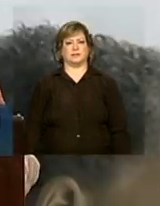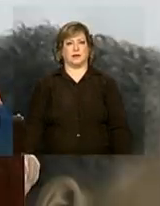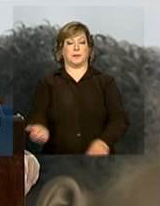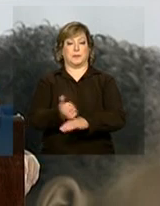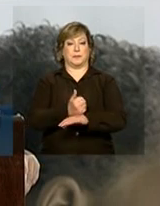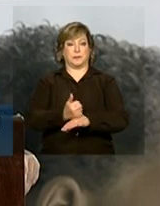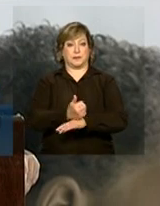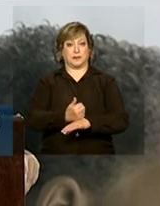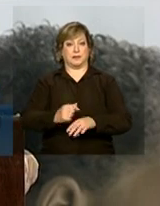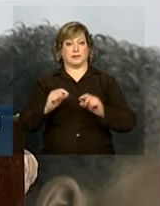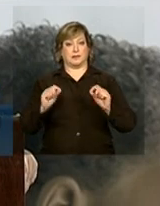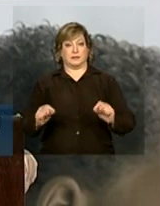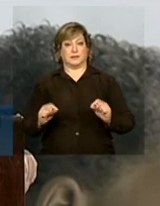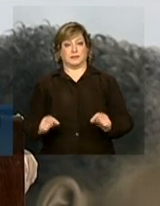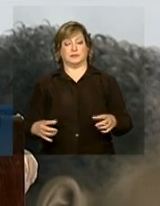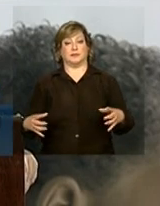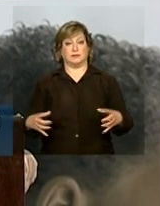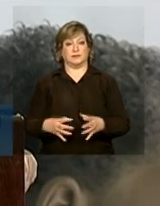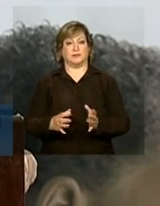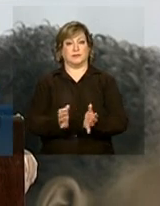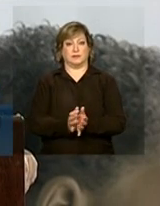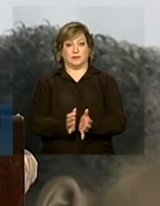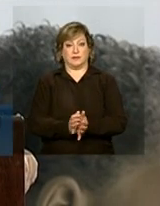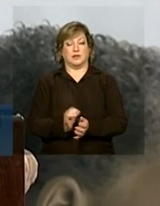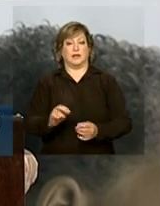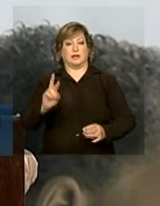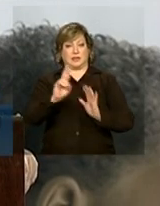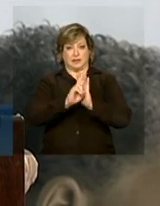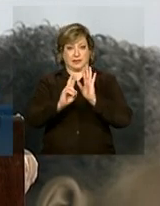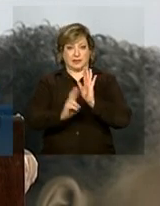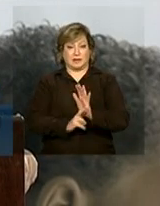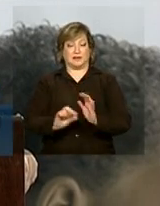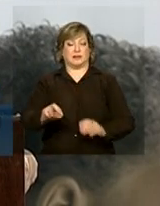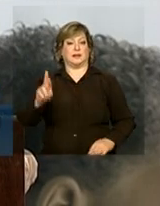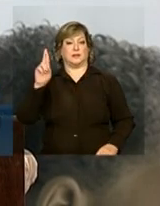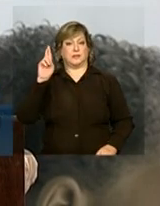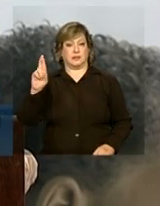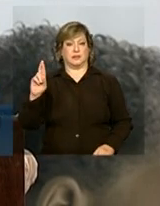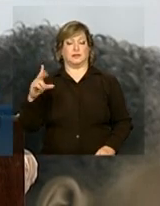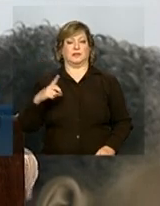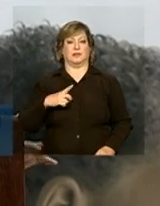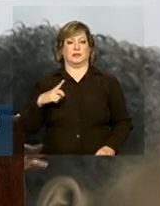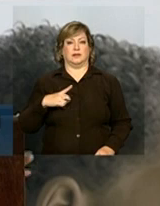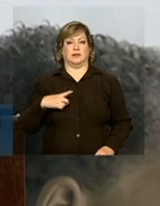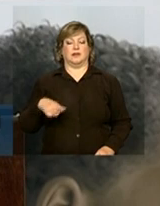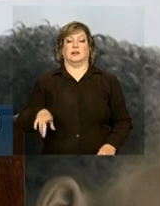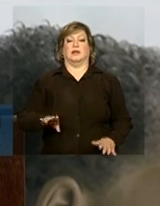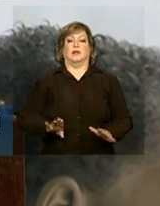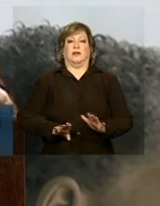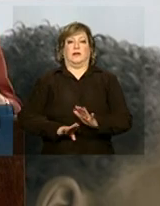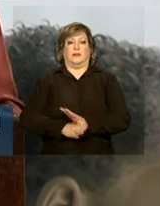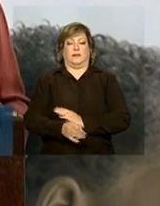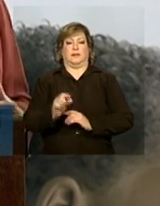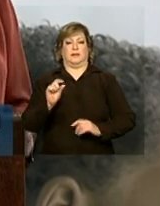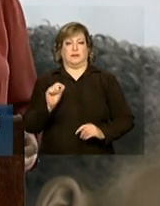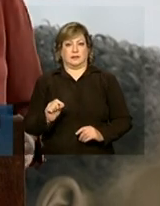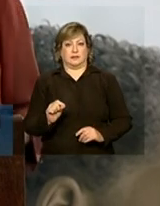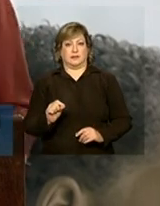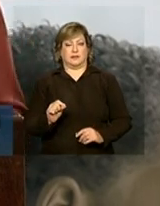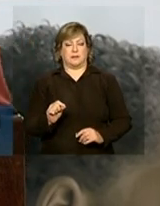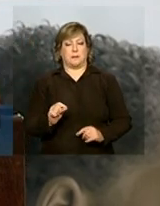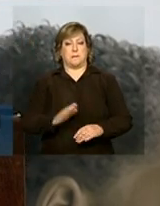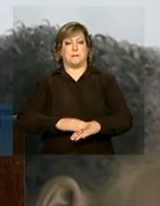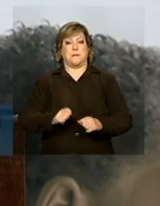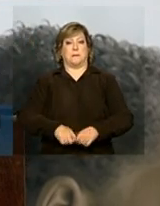que aprimore as regras da representação e se faça por meio da mais